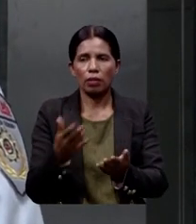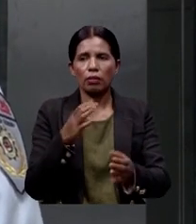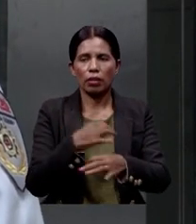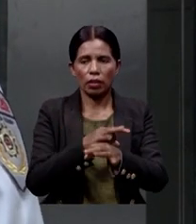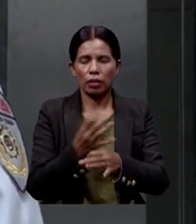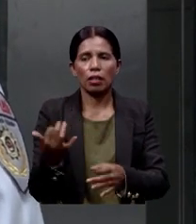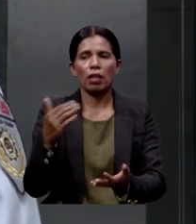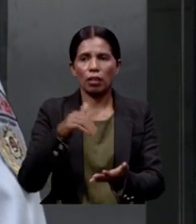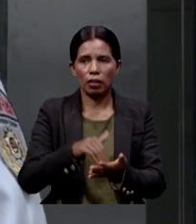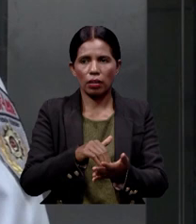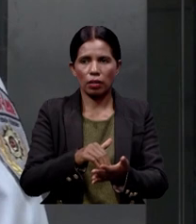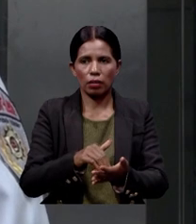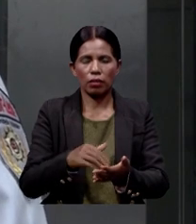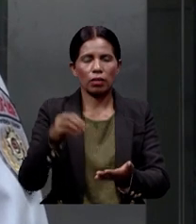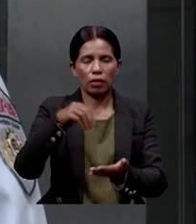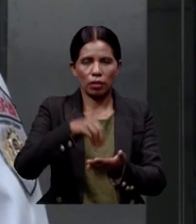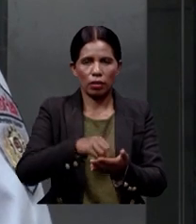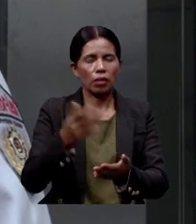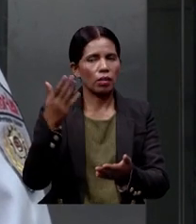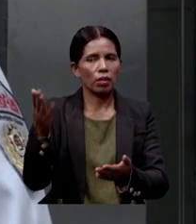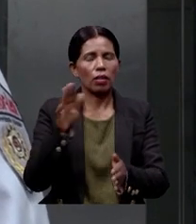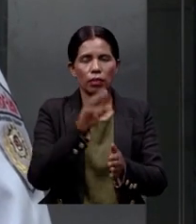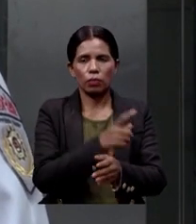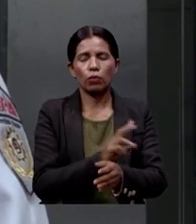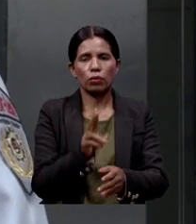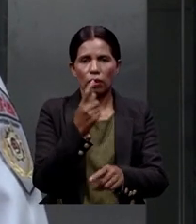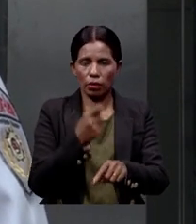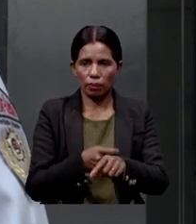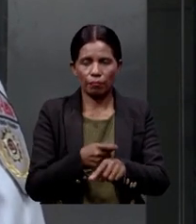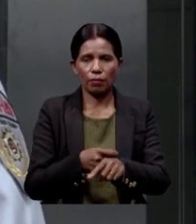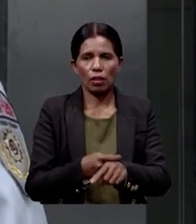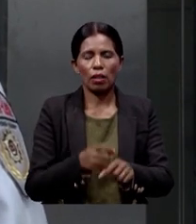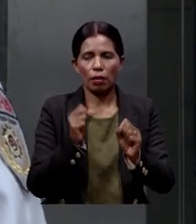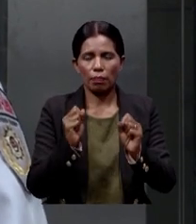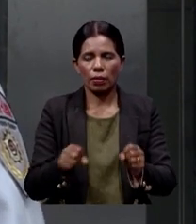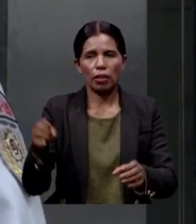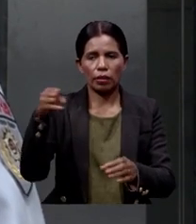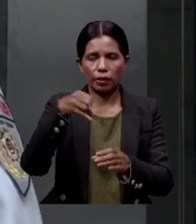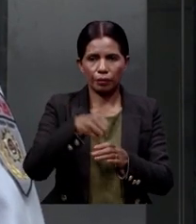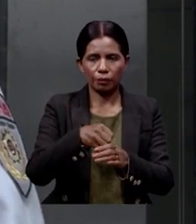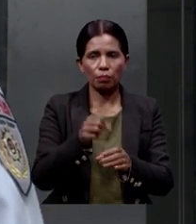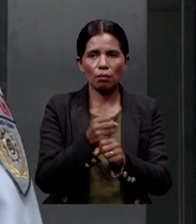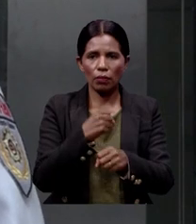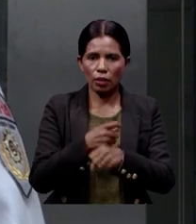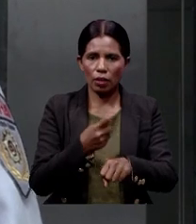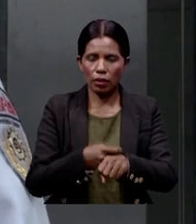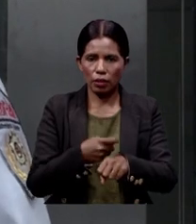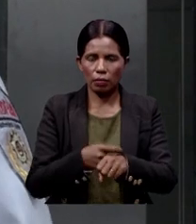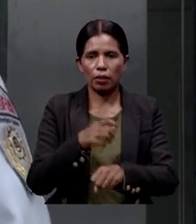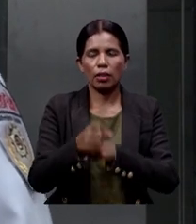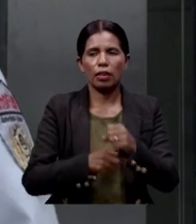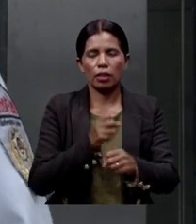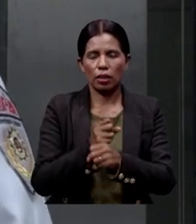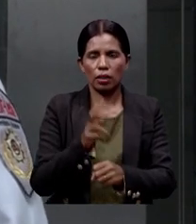o investimento né? E, ao mesmo tempo, conclui o tempo 30 anos né?